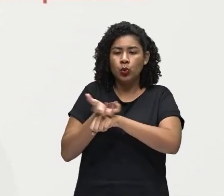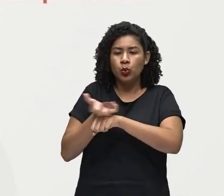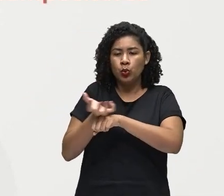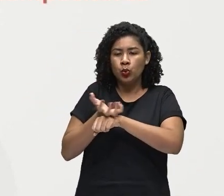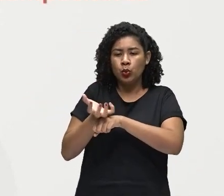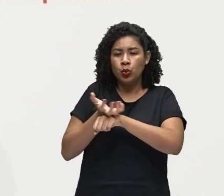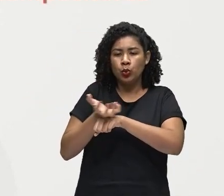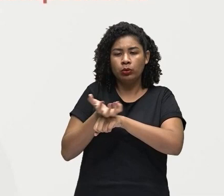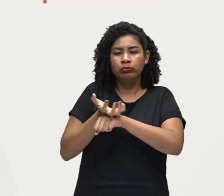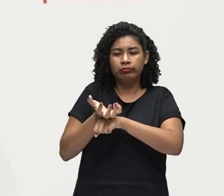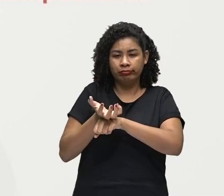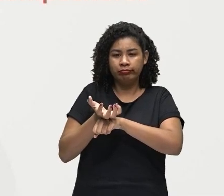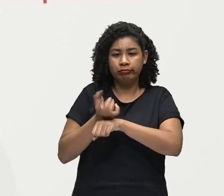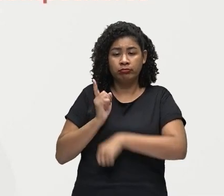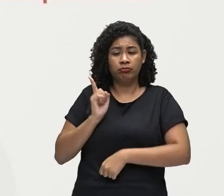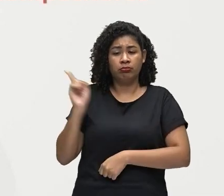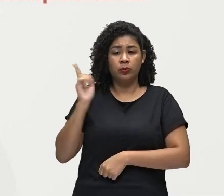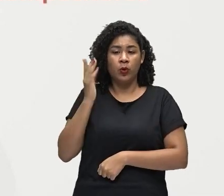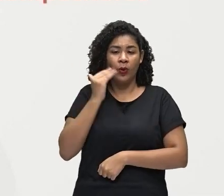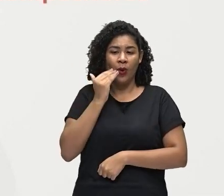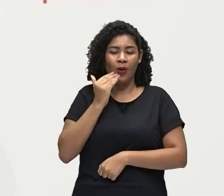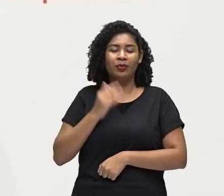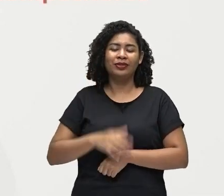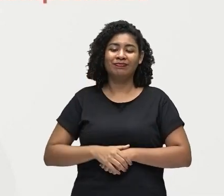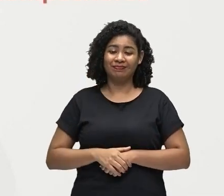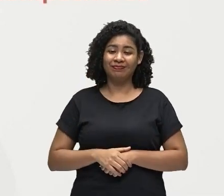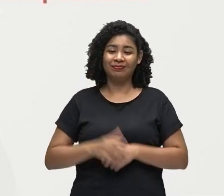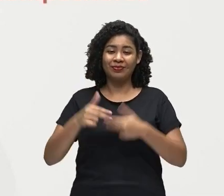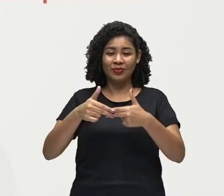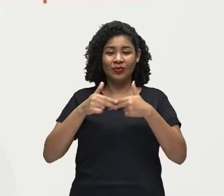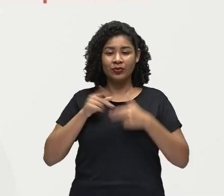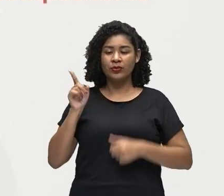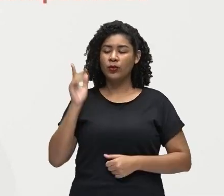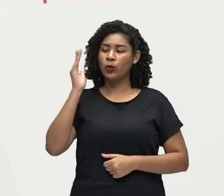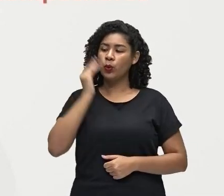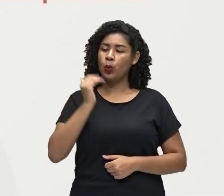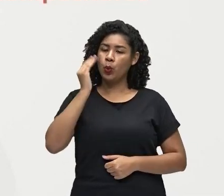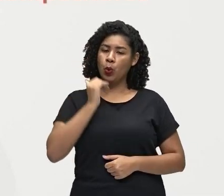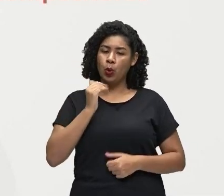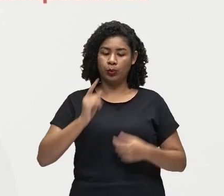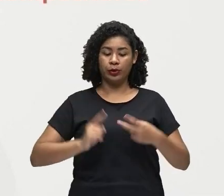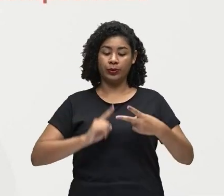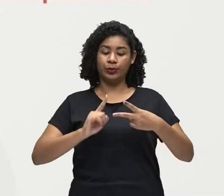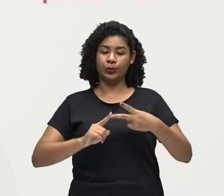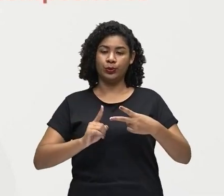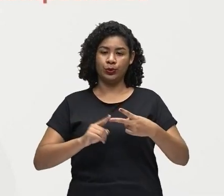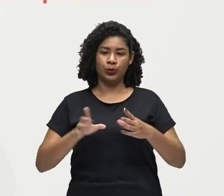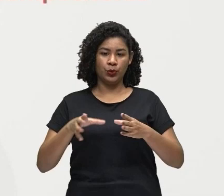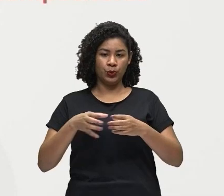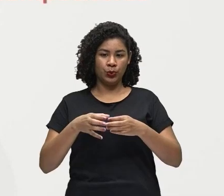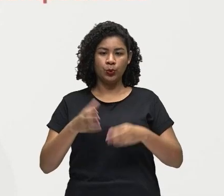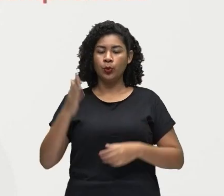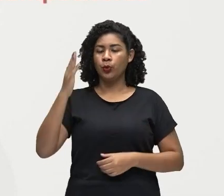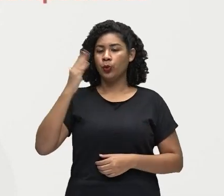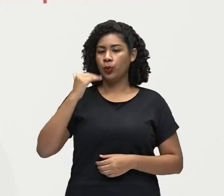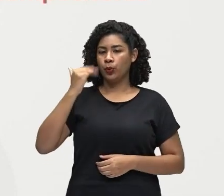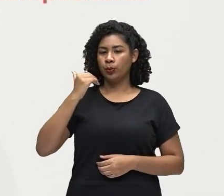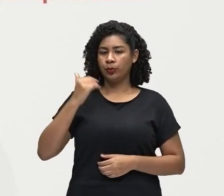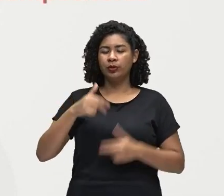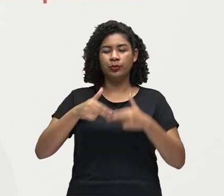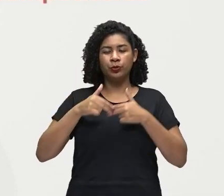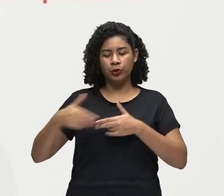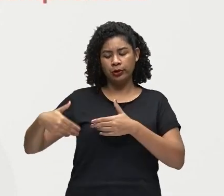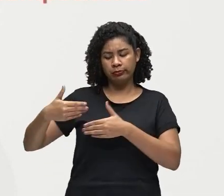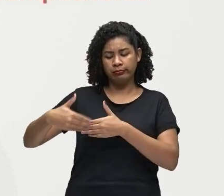um ser produtor, a gente vai ter aí os seres que são os consumidores, tá? E aí, ao longo da nossa aula, você vai observar que a gente